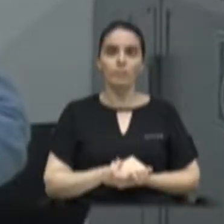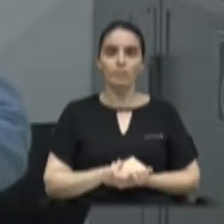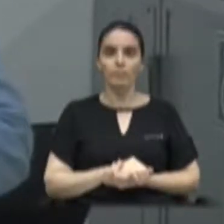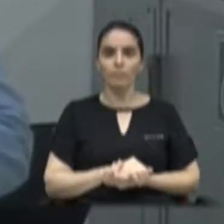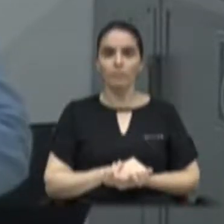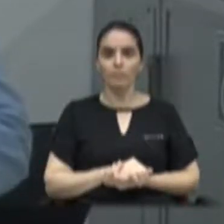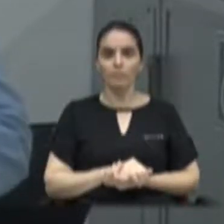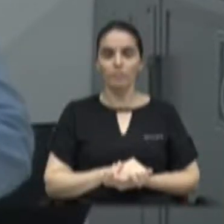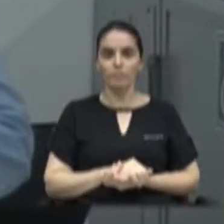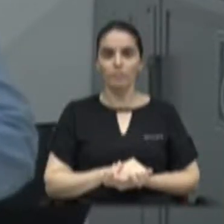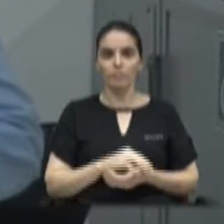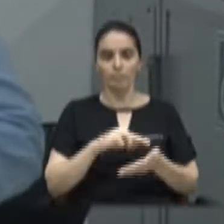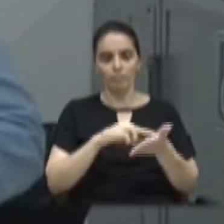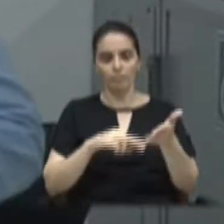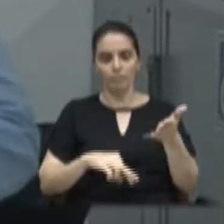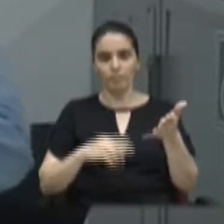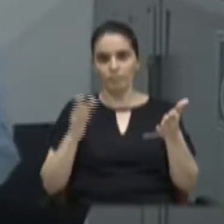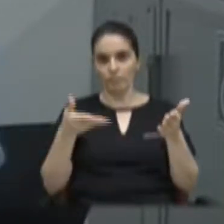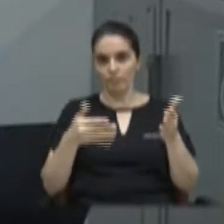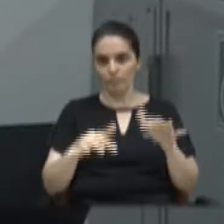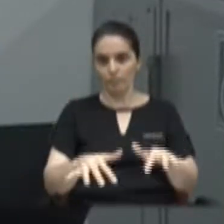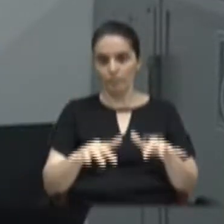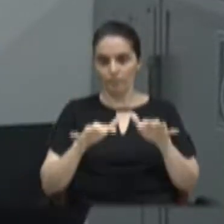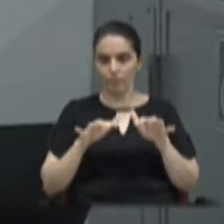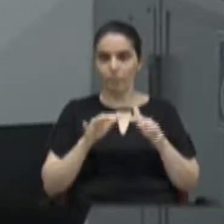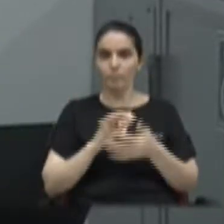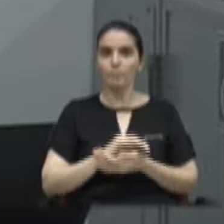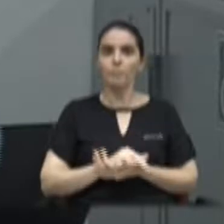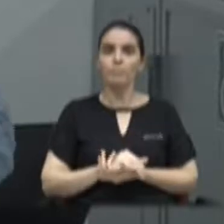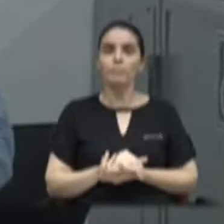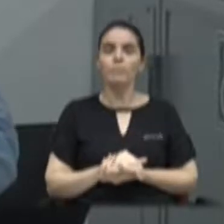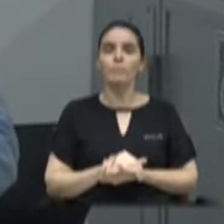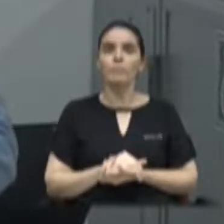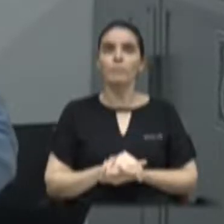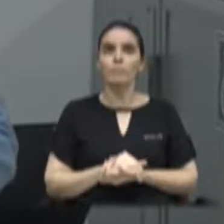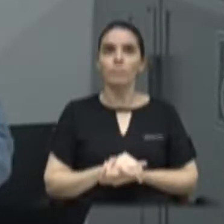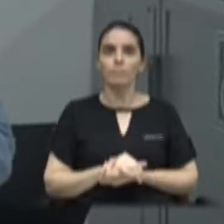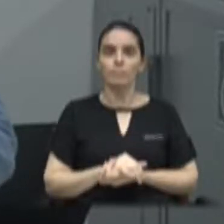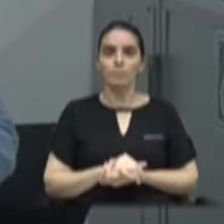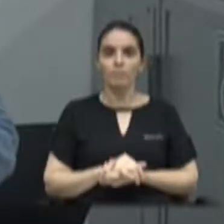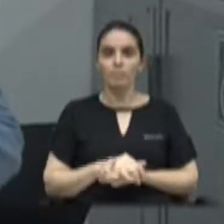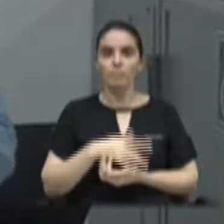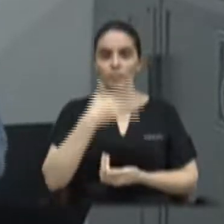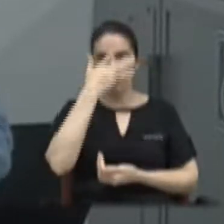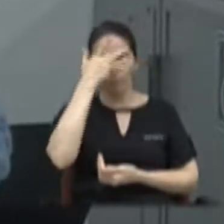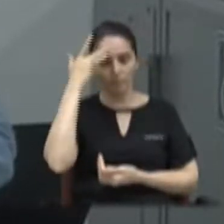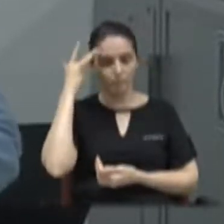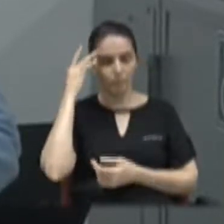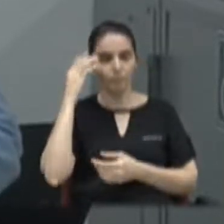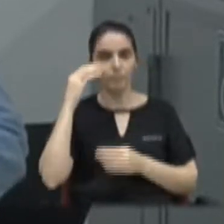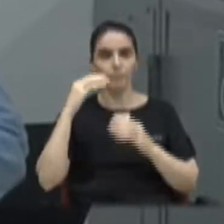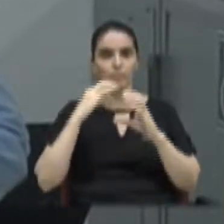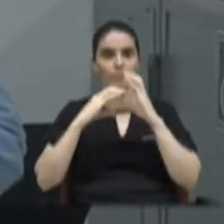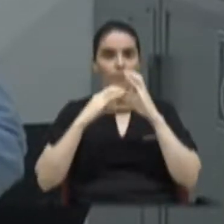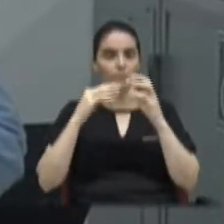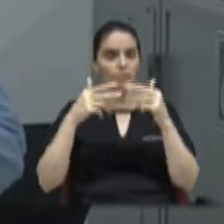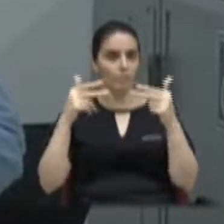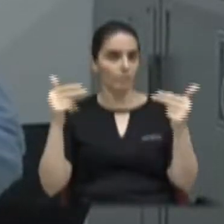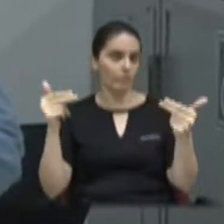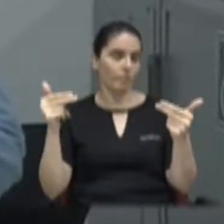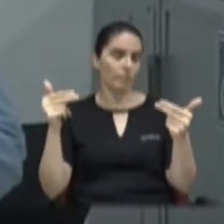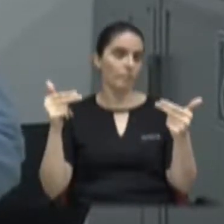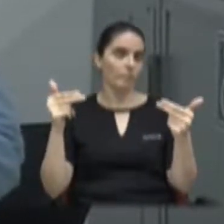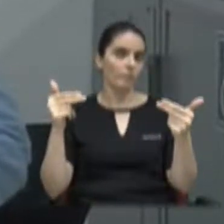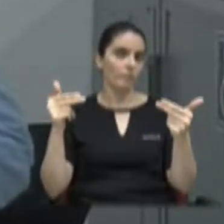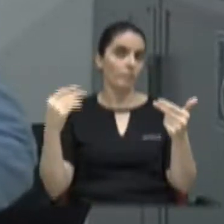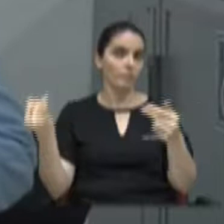que está sendo apreciado hoje nesse plenário, senhores vereadores, público presente e quem nos ouve através dos meios de comunicação, ele é